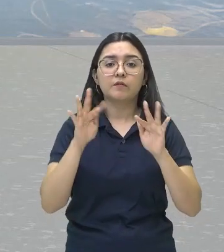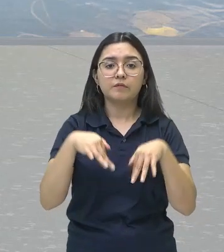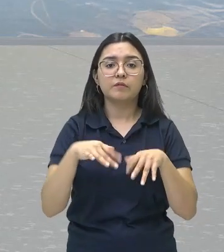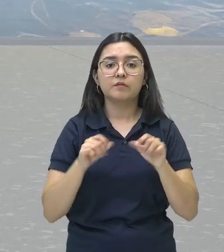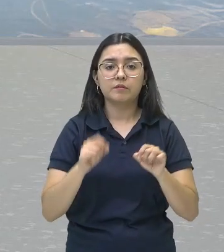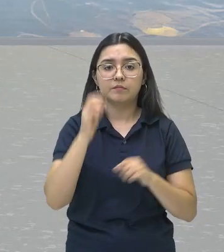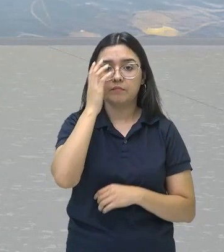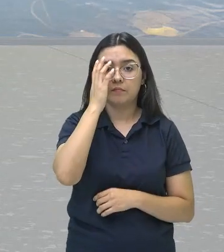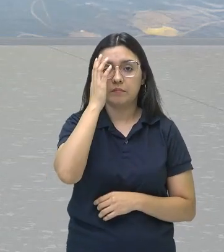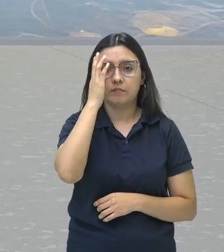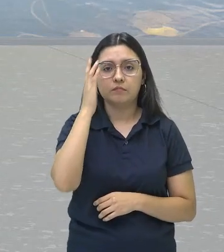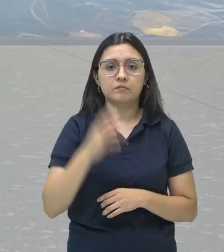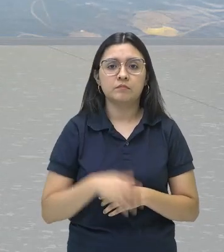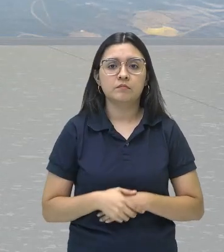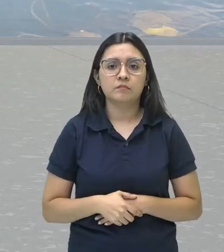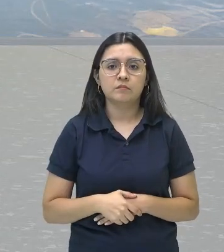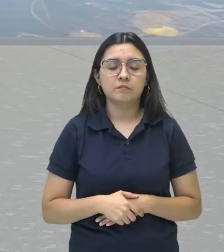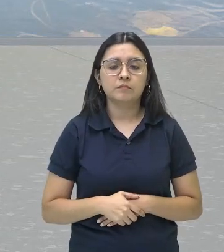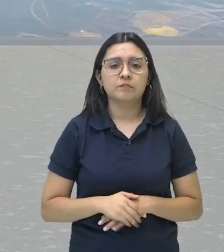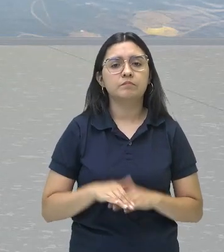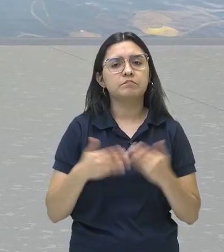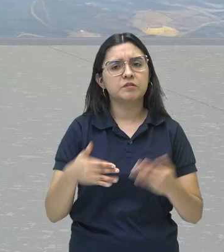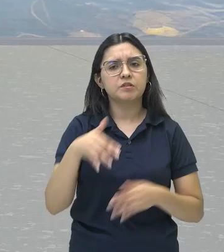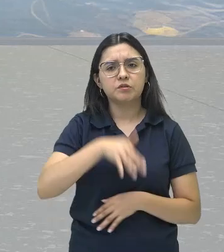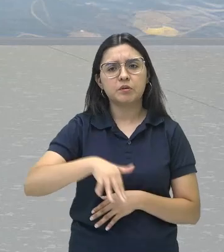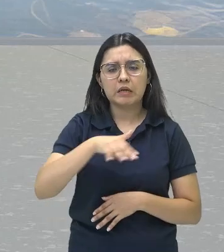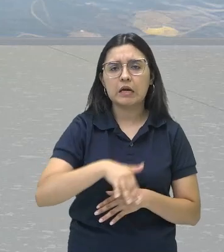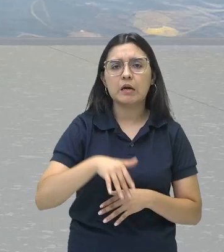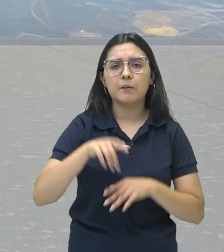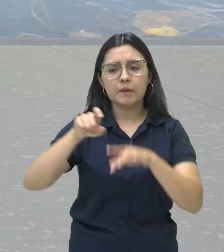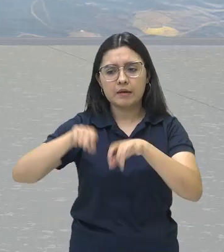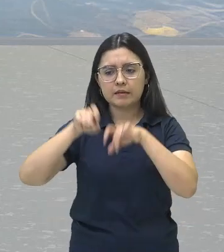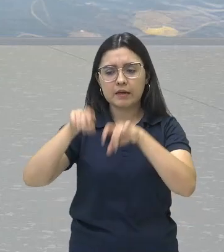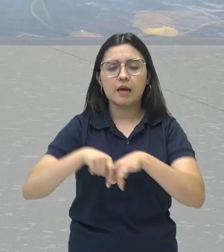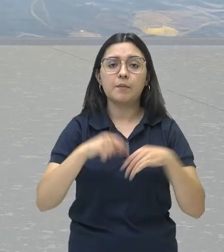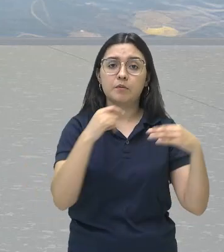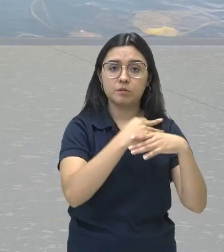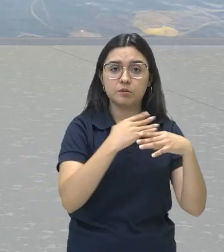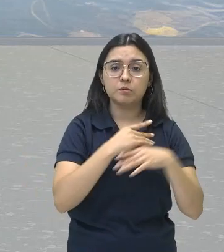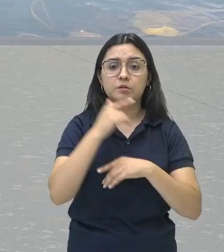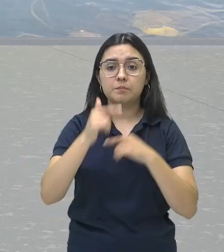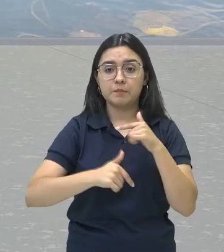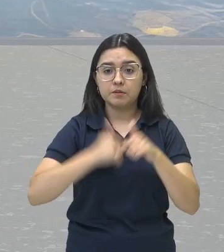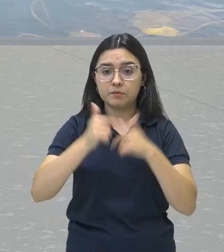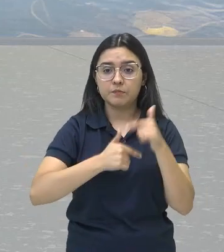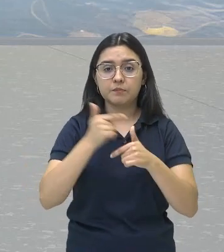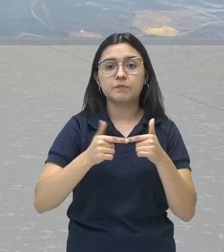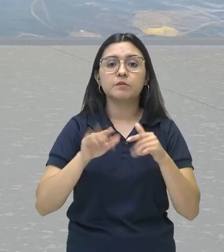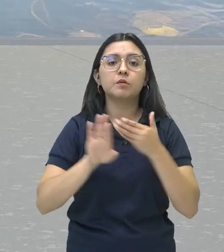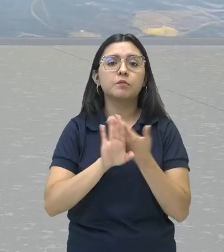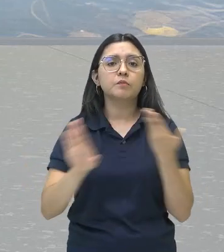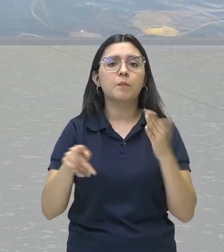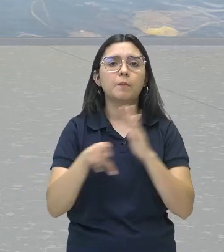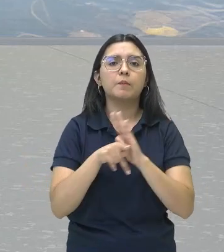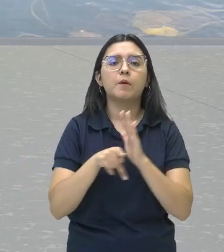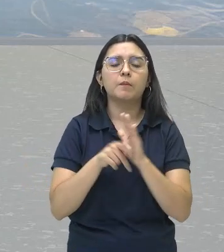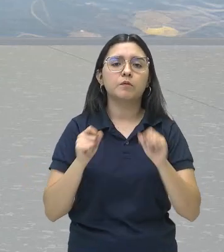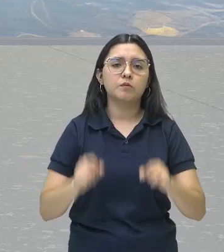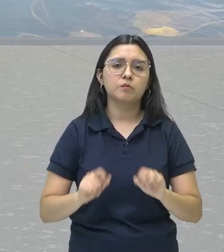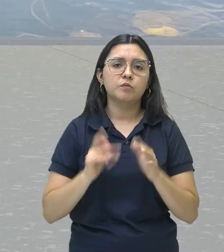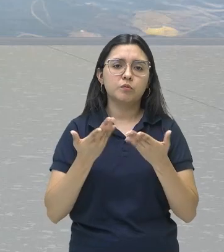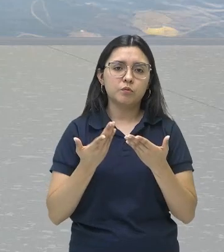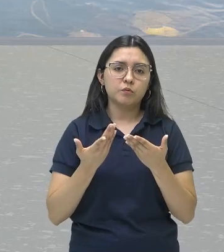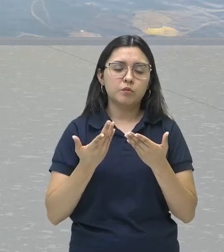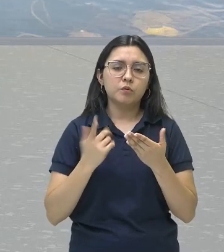então, né, dizendo que seja no campo, na cidade, os trabalhadores são afastados do fruto do seu